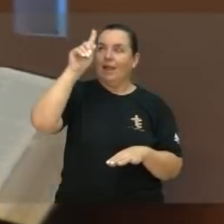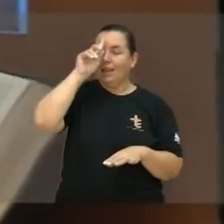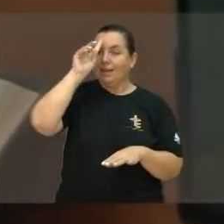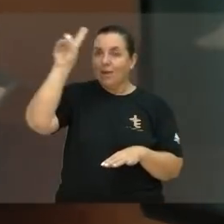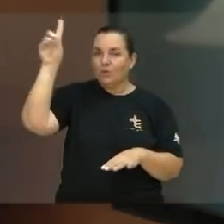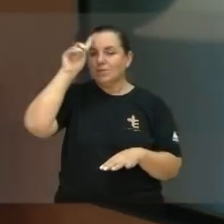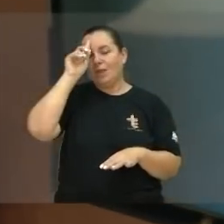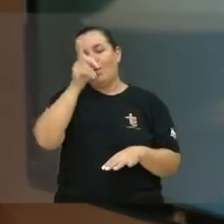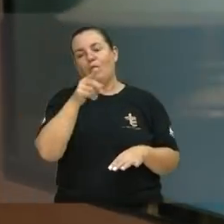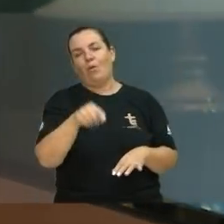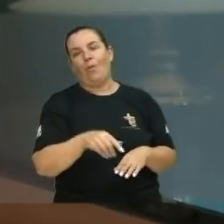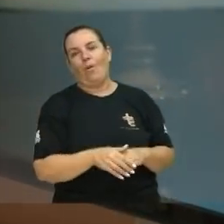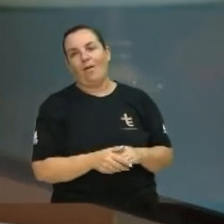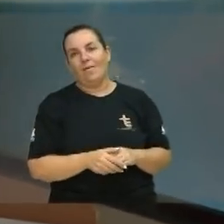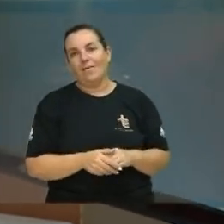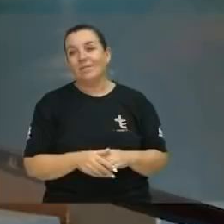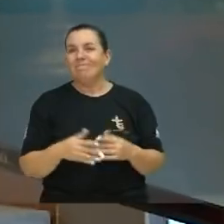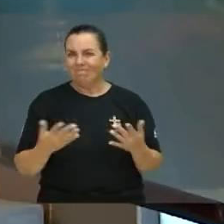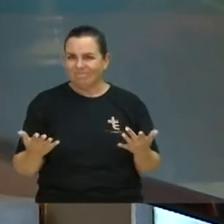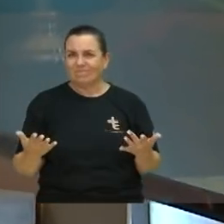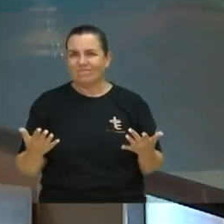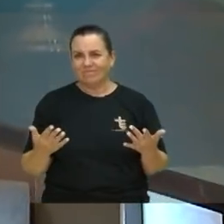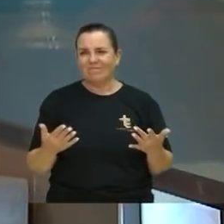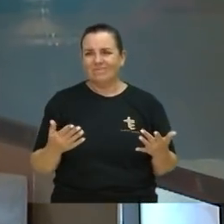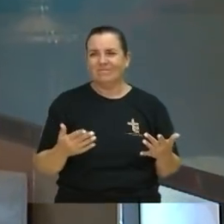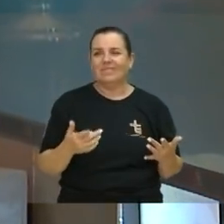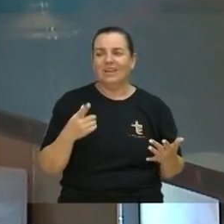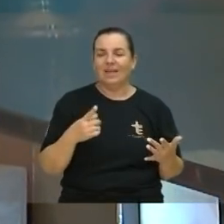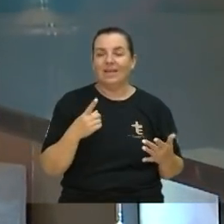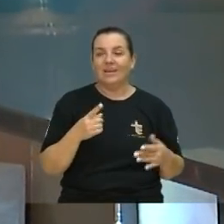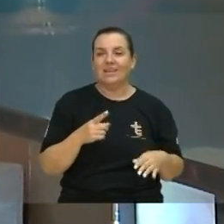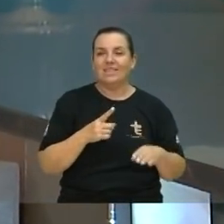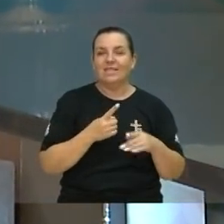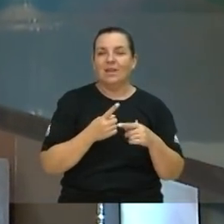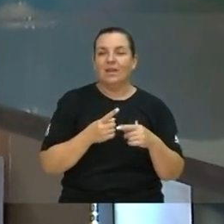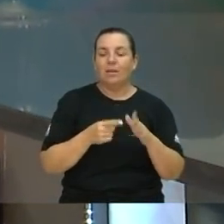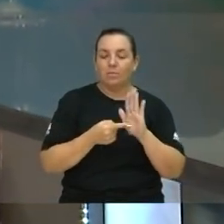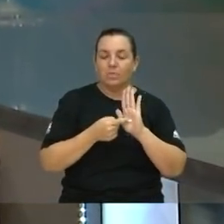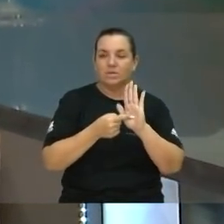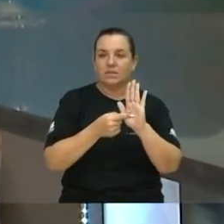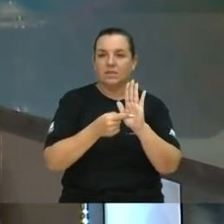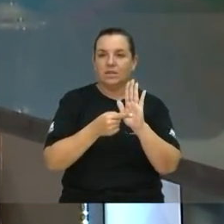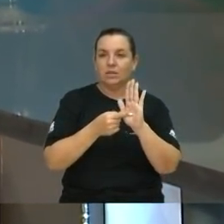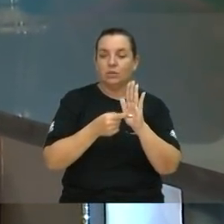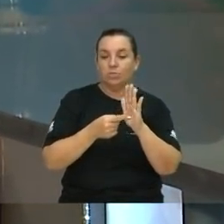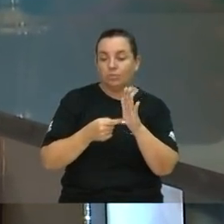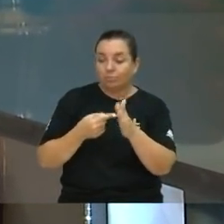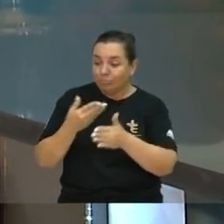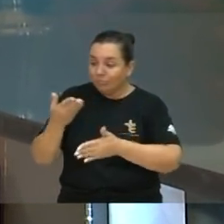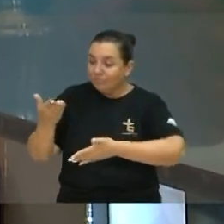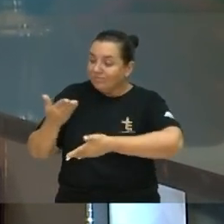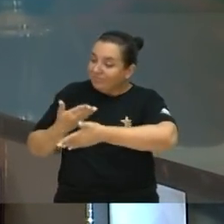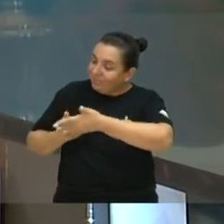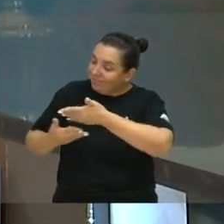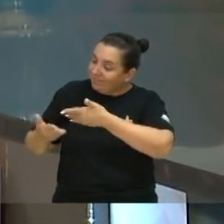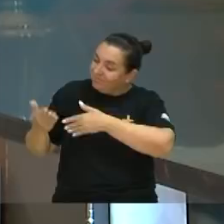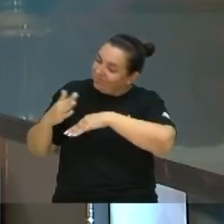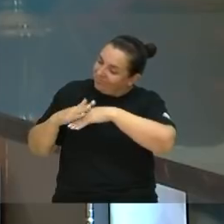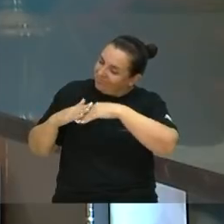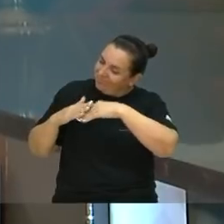é bem aqui está destacada a relação de jesus com seus discípulos